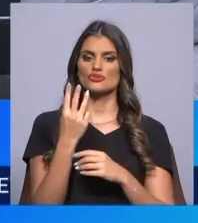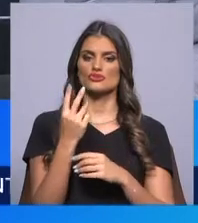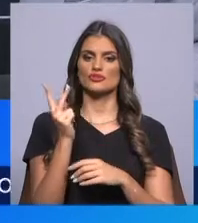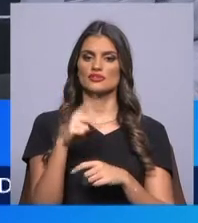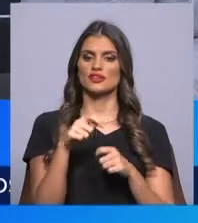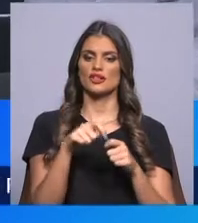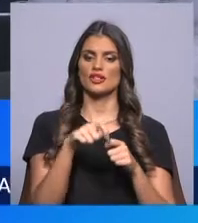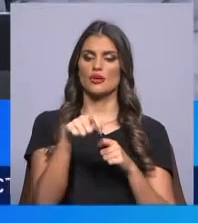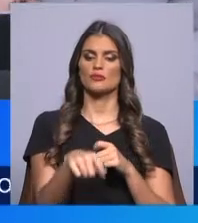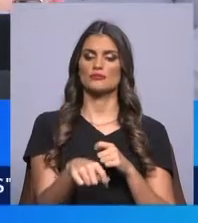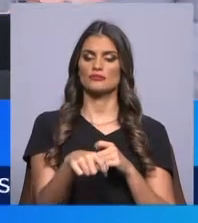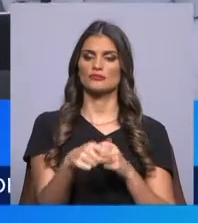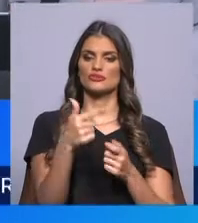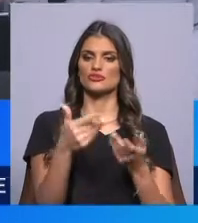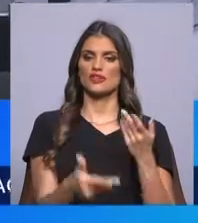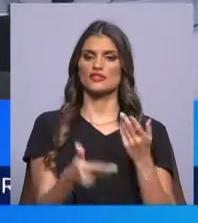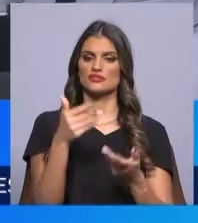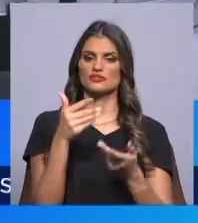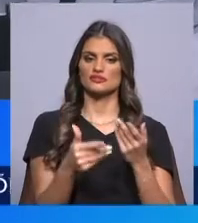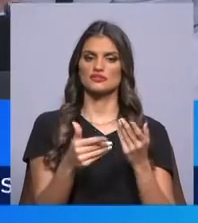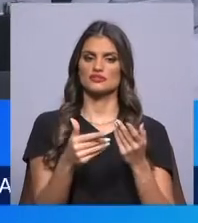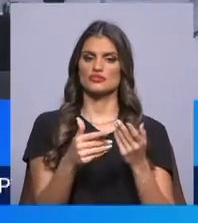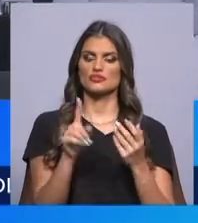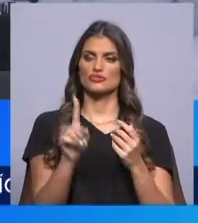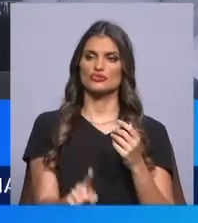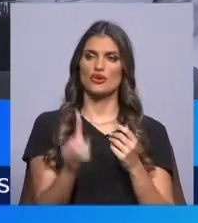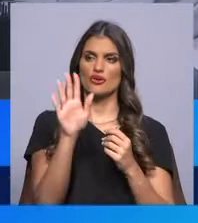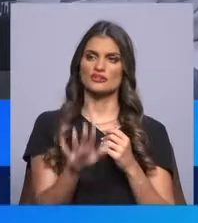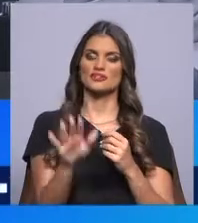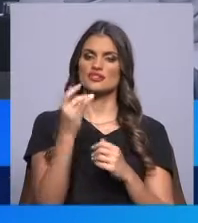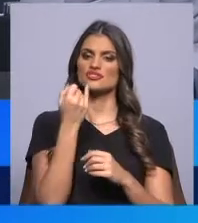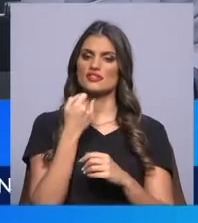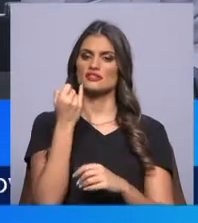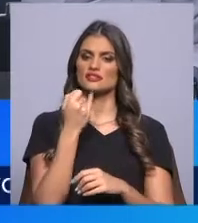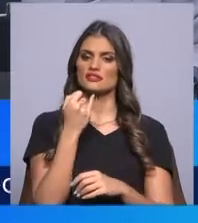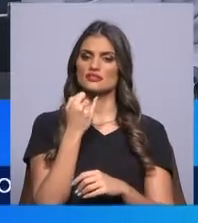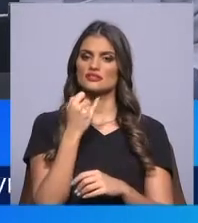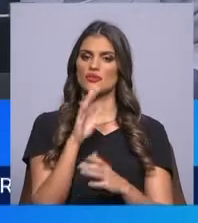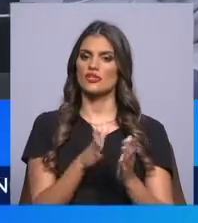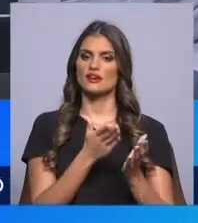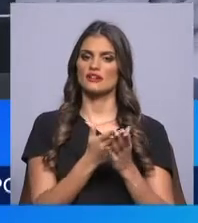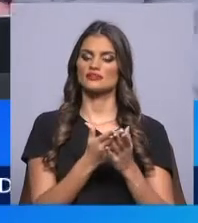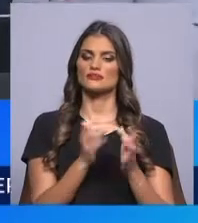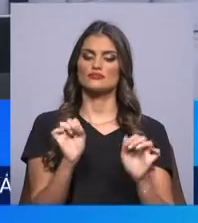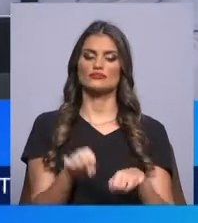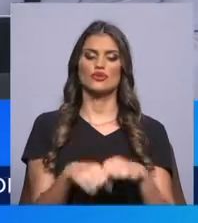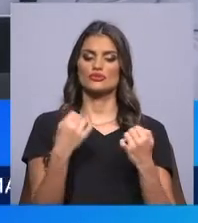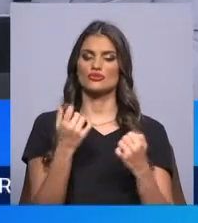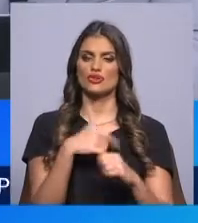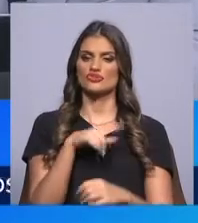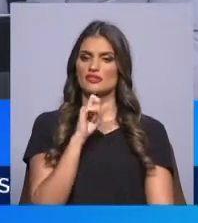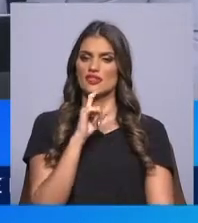TNT, este asteroide no norte da Islândia. Felizmente, não criou absolutamente nenhum dano, pelo menos que nós